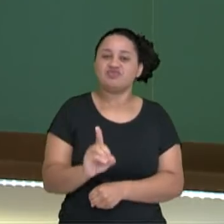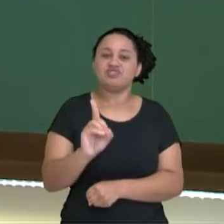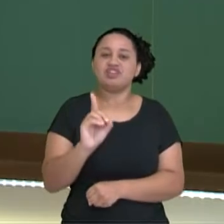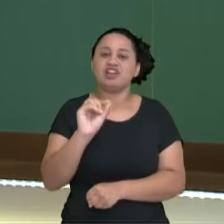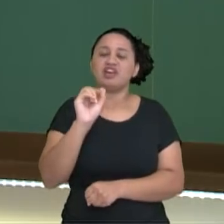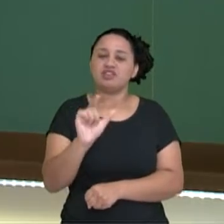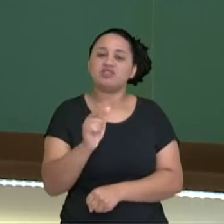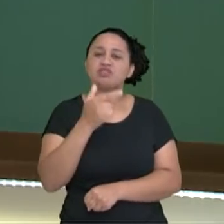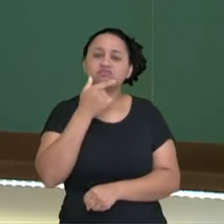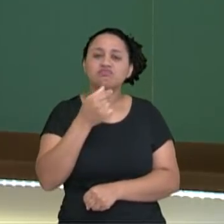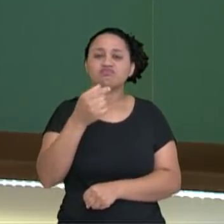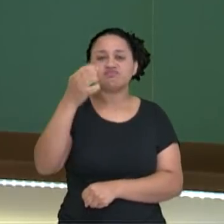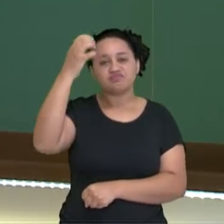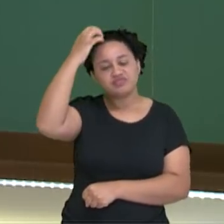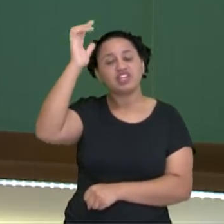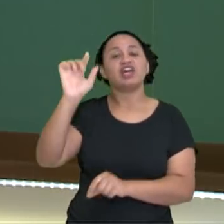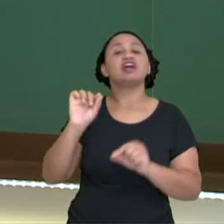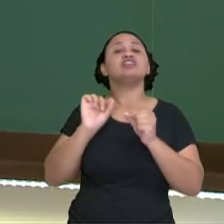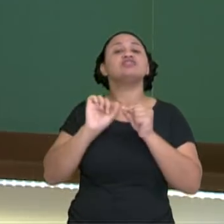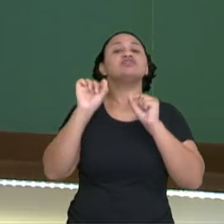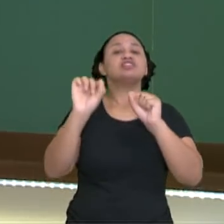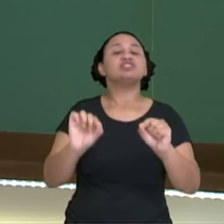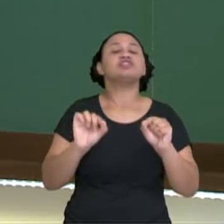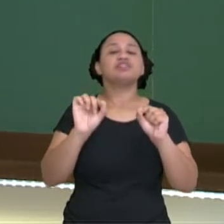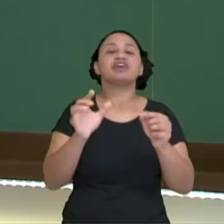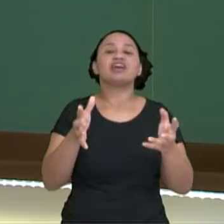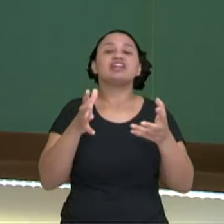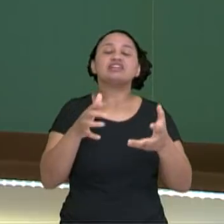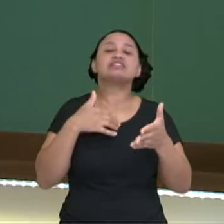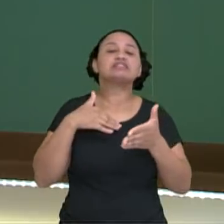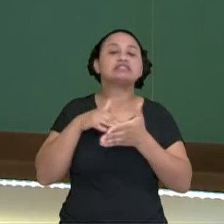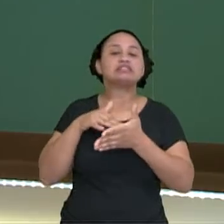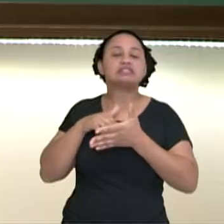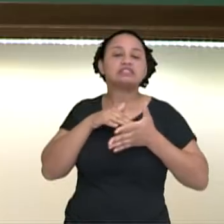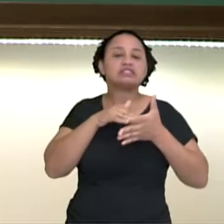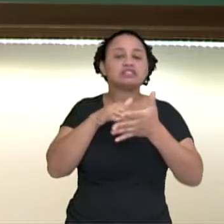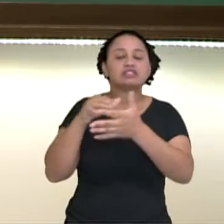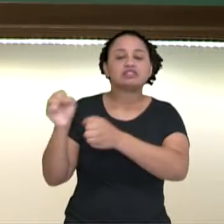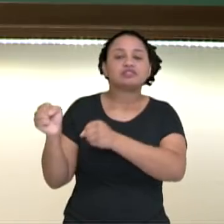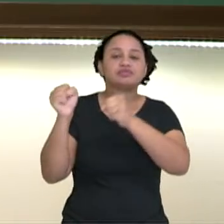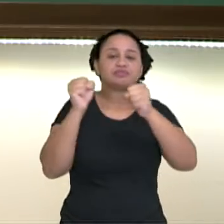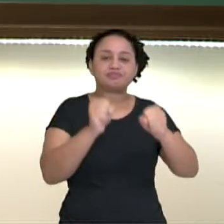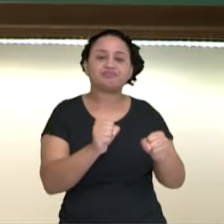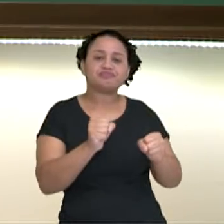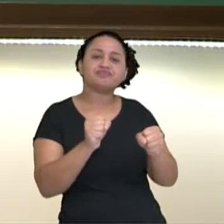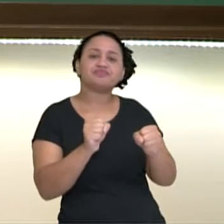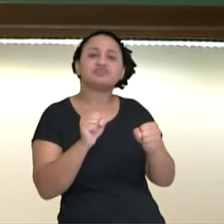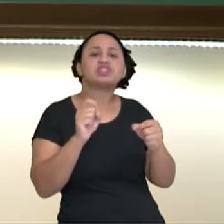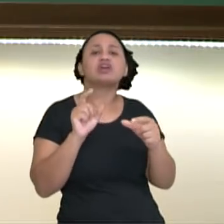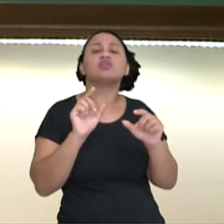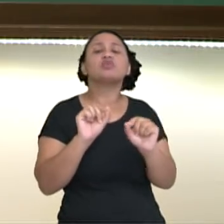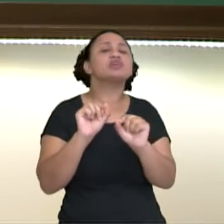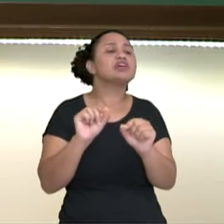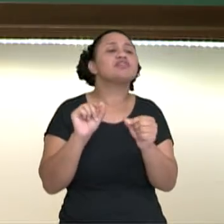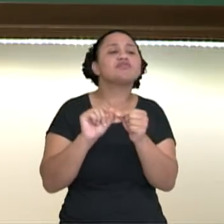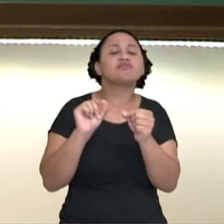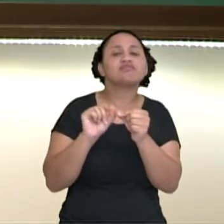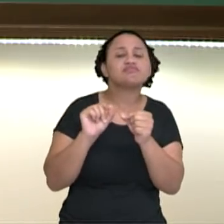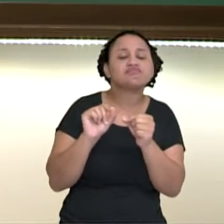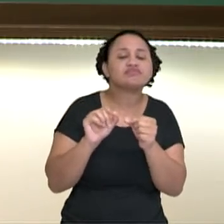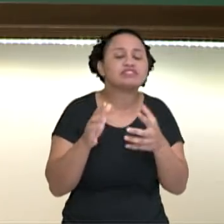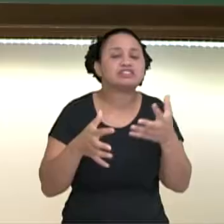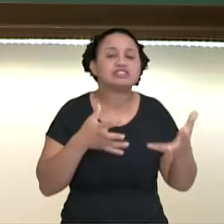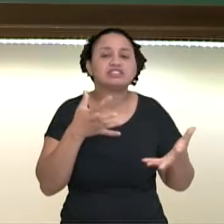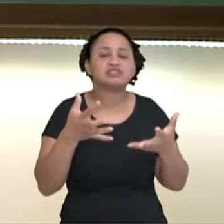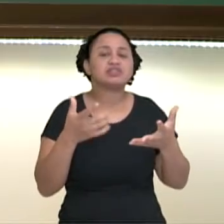Eles vão acabar pretendendo limitar os poderes do parlamento. Isso tudo vai